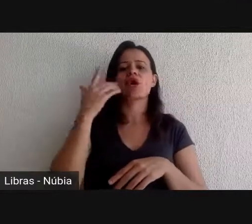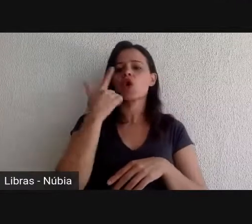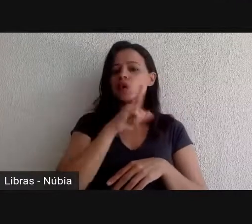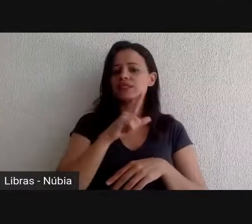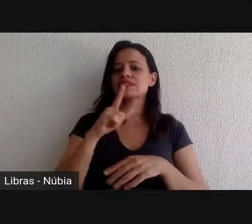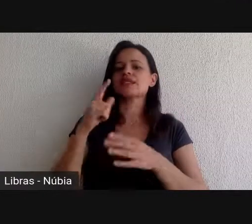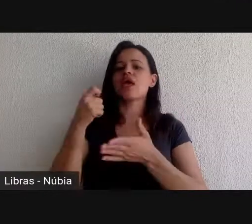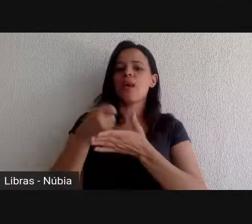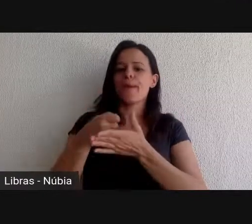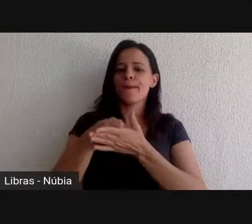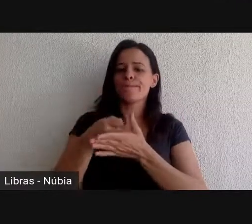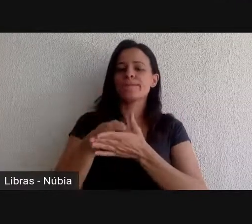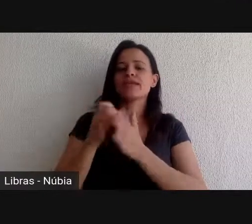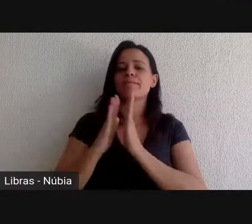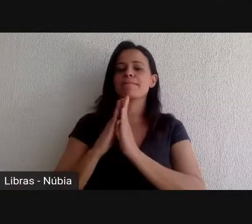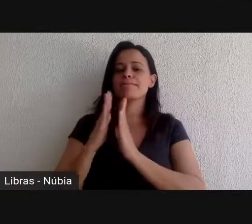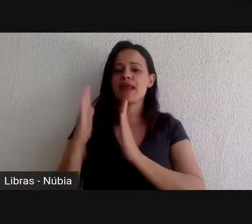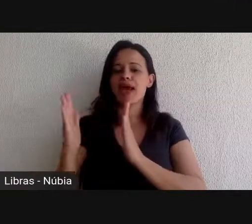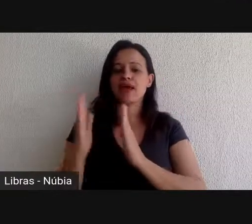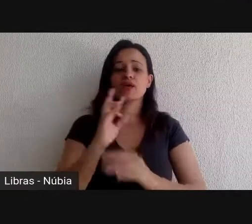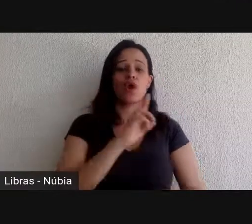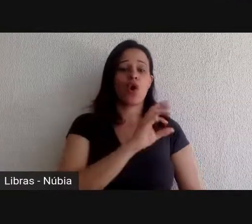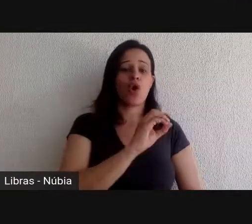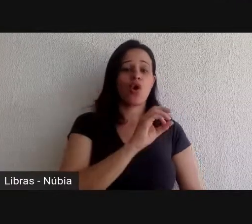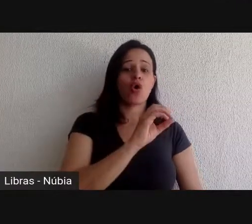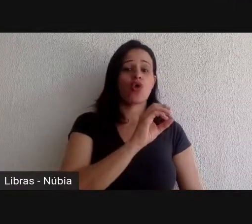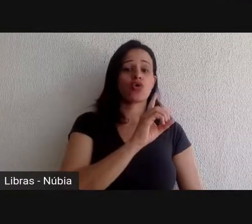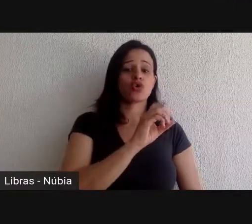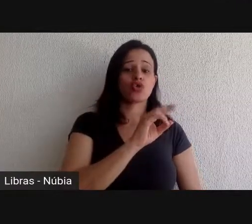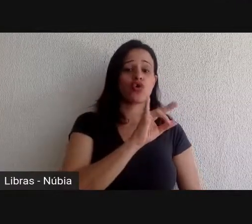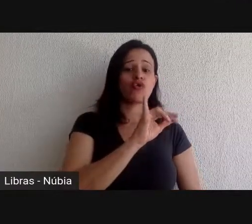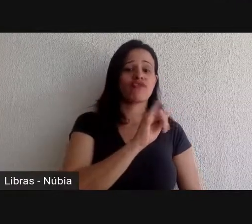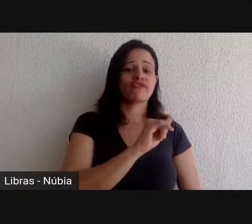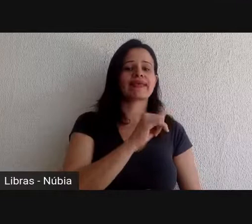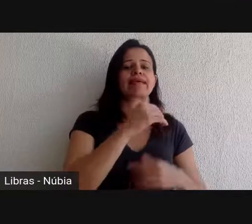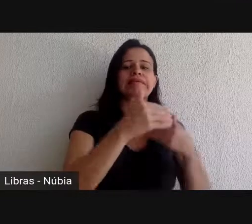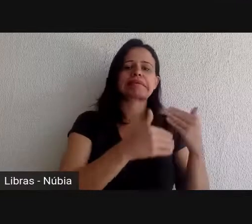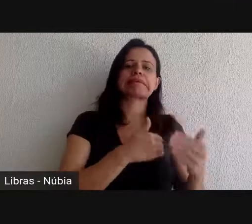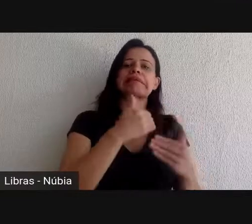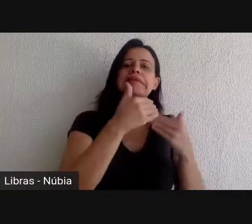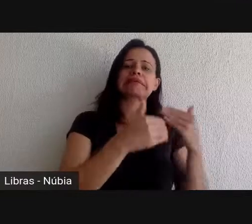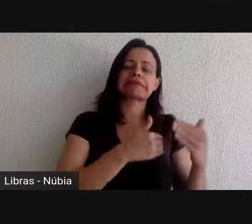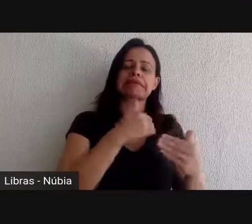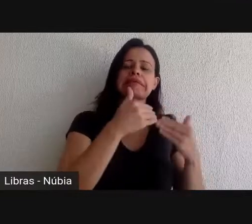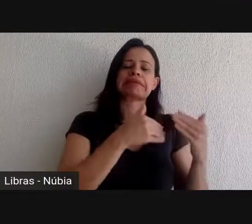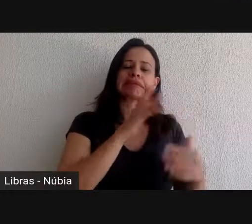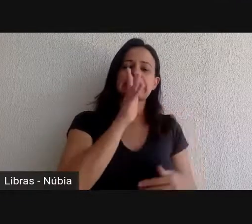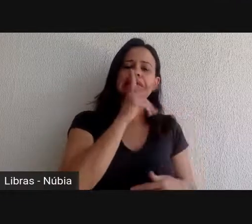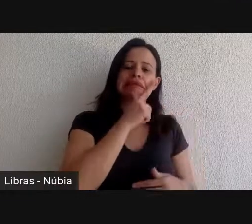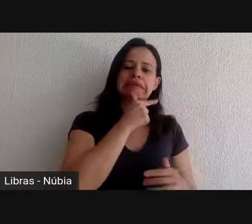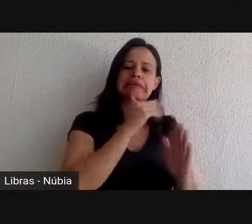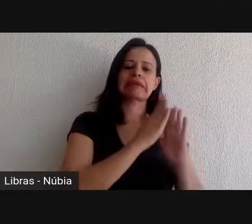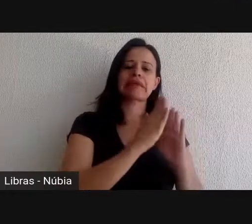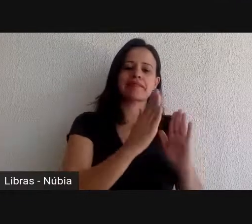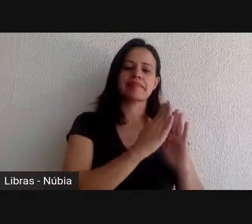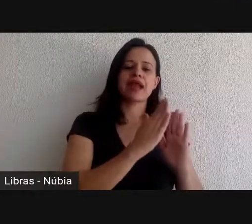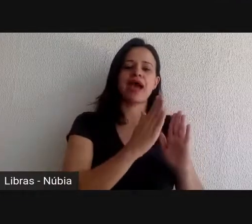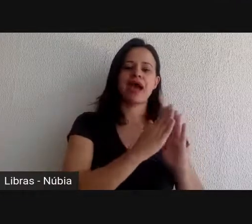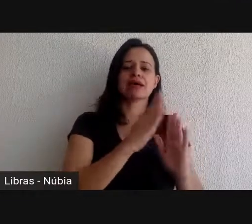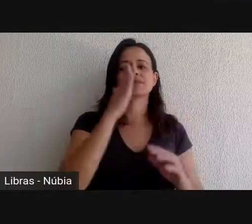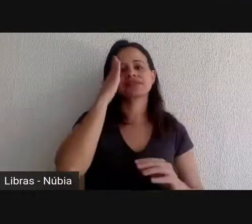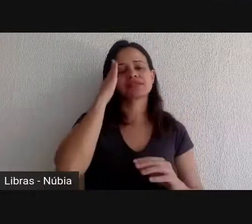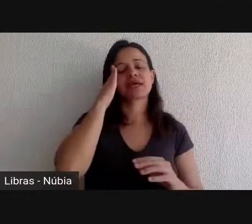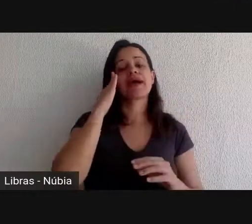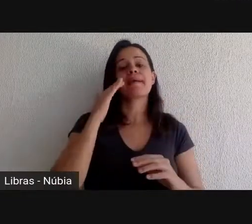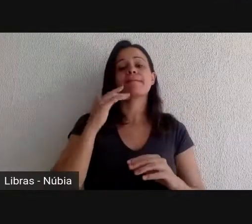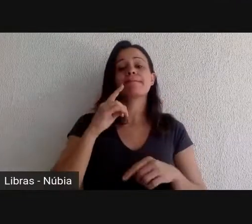dos normativos, enquanto rodovias ainda está patinando um pouco no cumprimento dos prazos. E aí você dá um passo atrás para olhar de forma